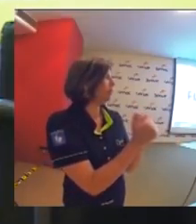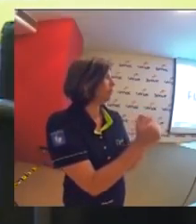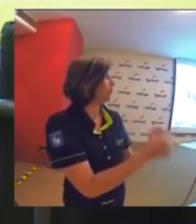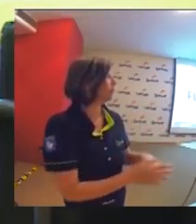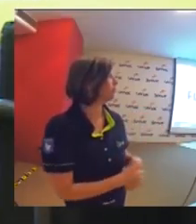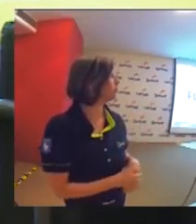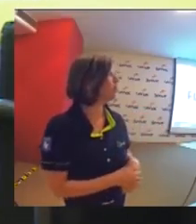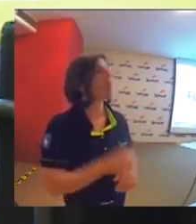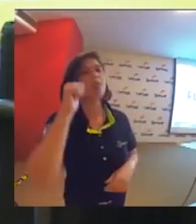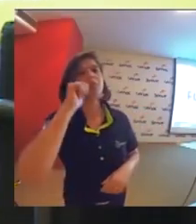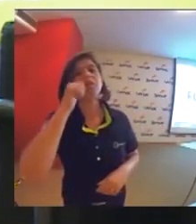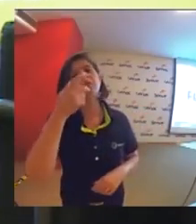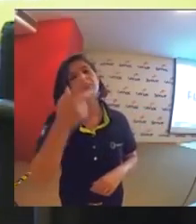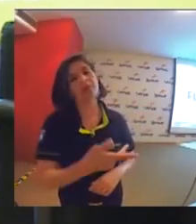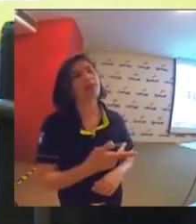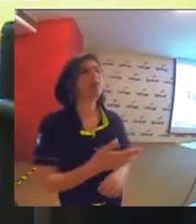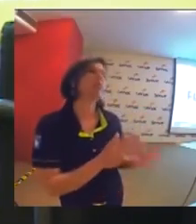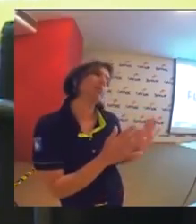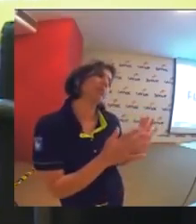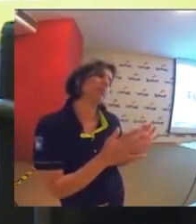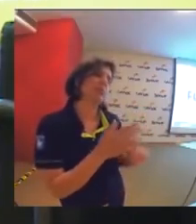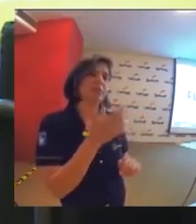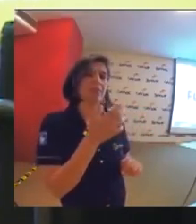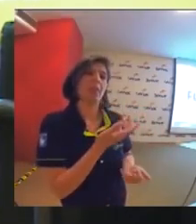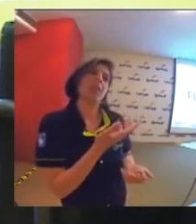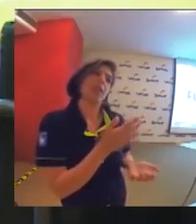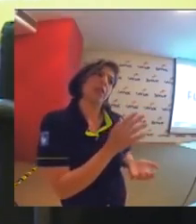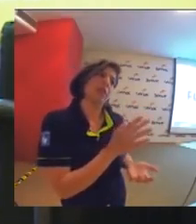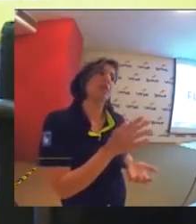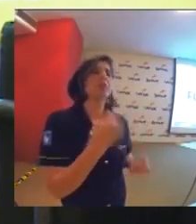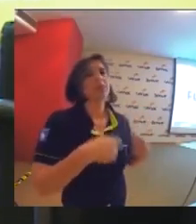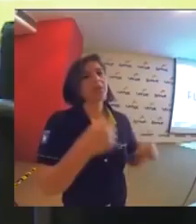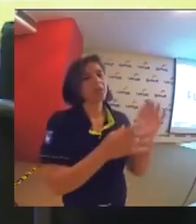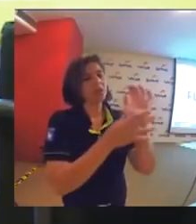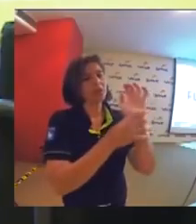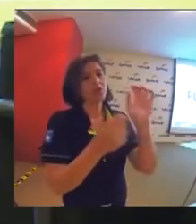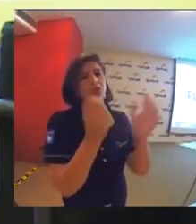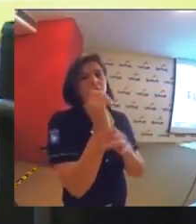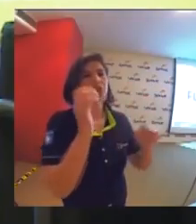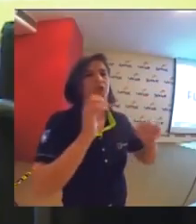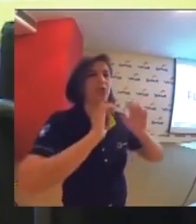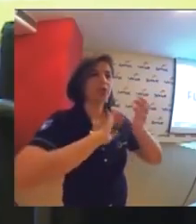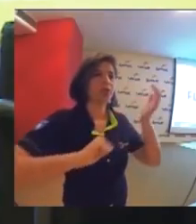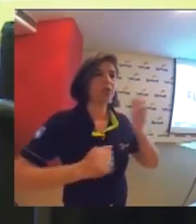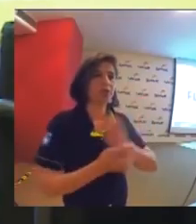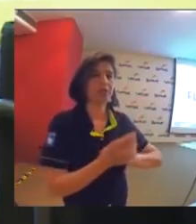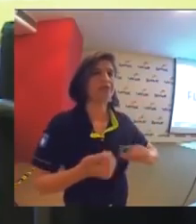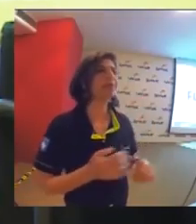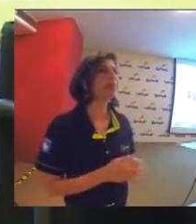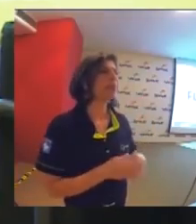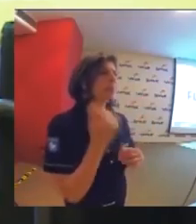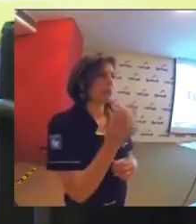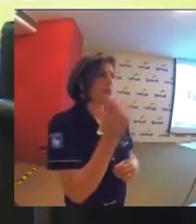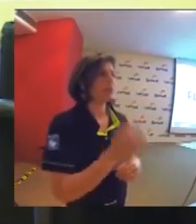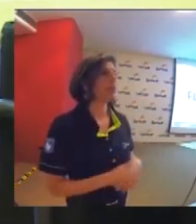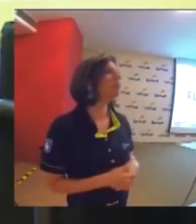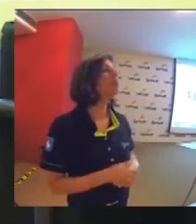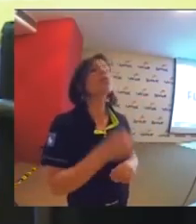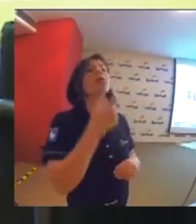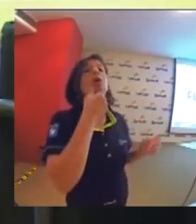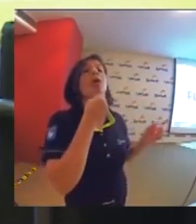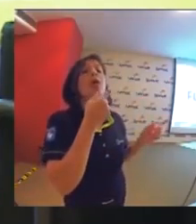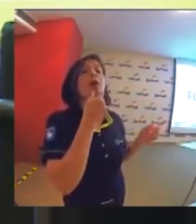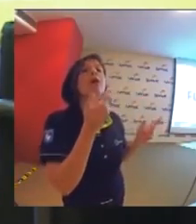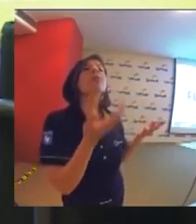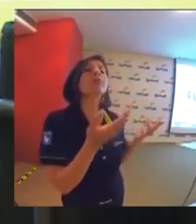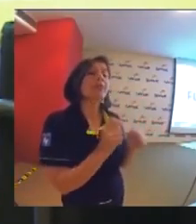são perigosos e tal. Não. Tira as algemas. O que foi que eu fiz? O que qualquer professor que dá aula sabe